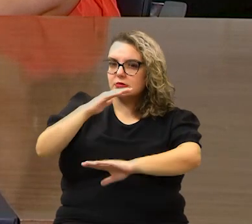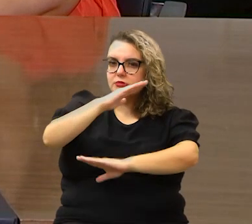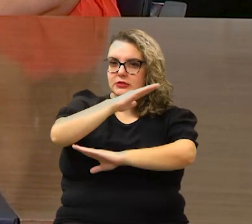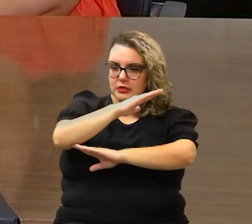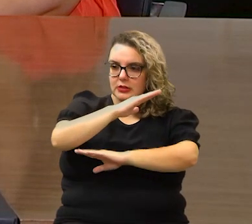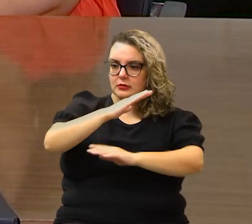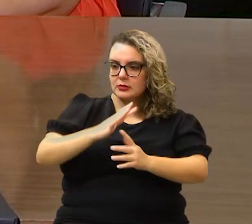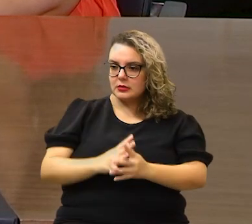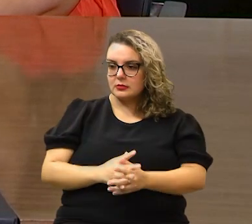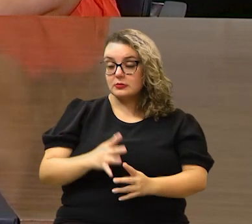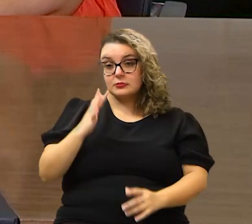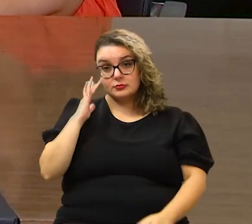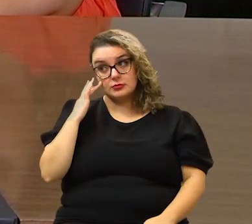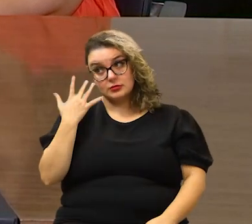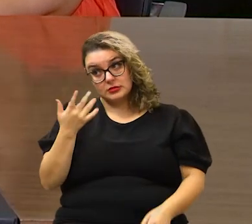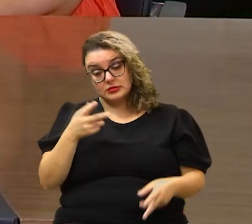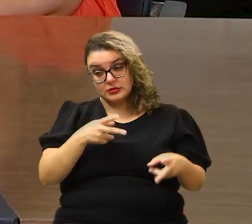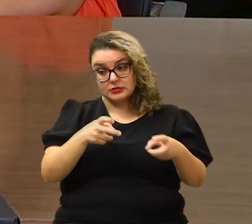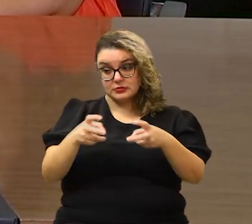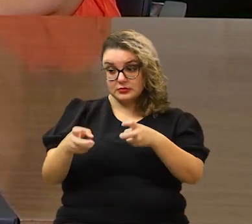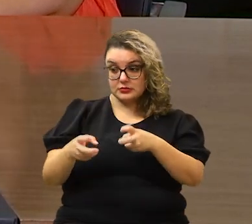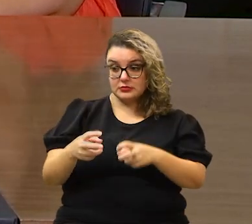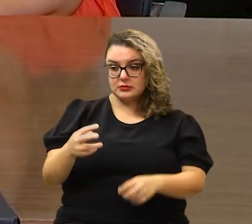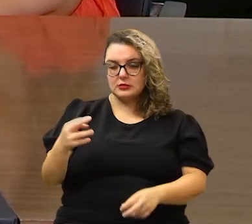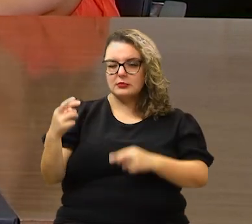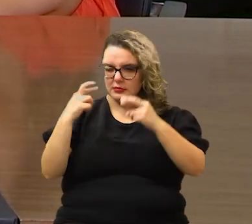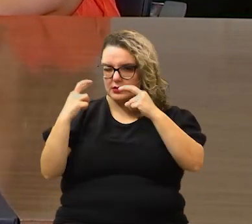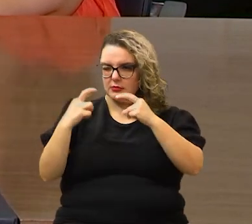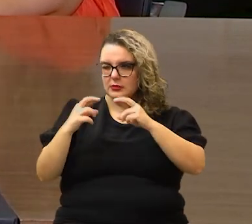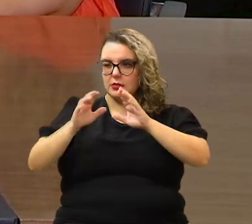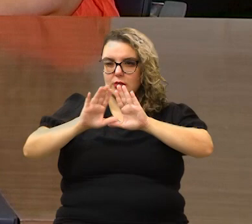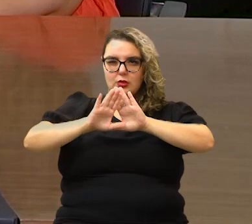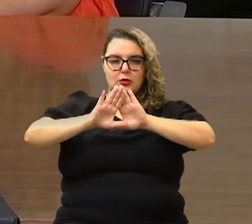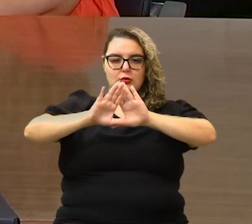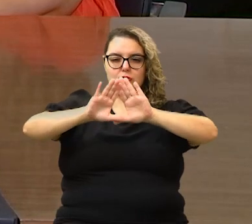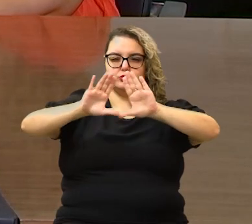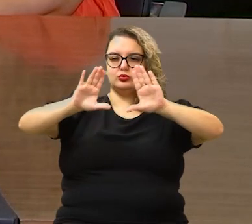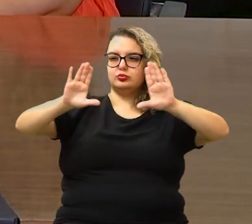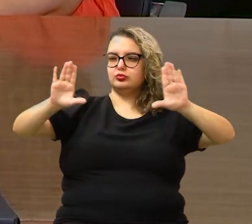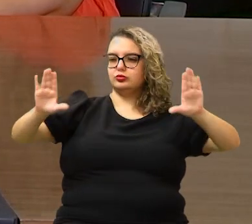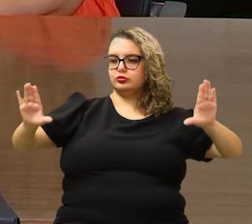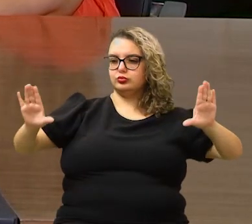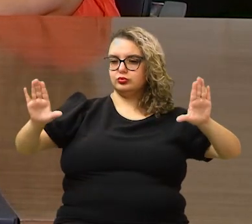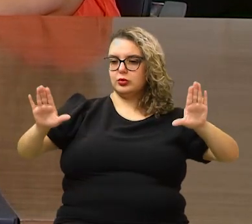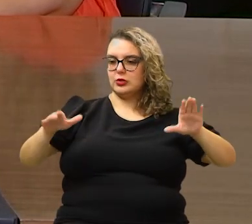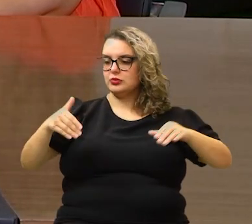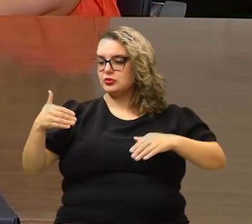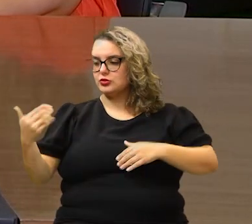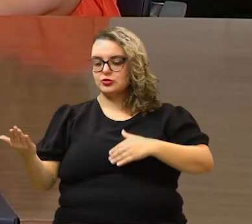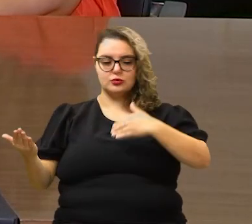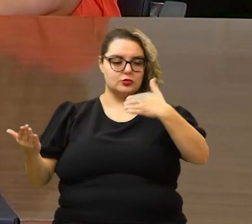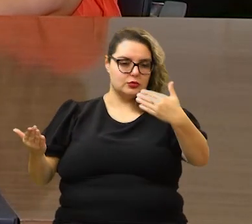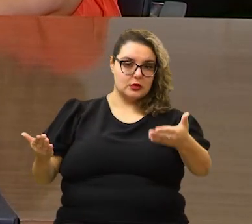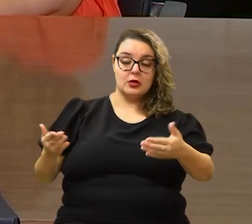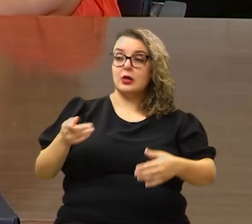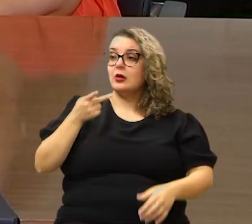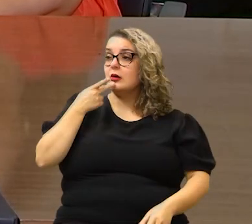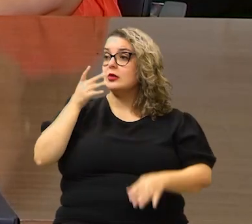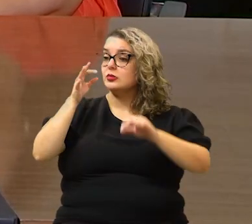da Câmara, não sei se já observou, mas então olhem bem, a gente tem uma faixa bem grande, né, dos dois lados,